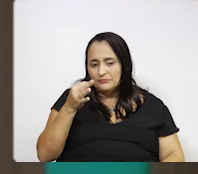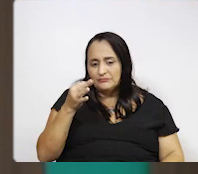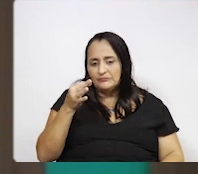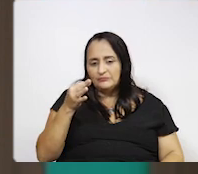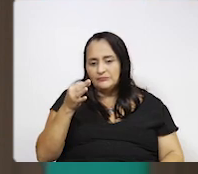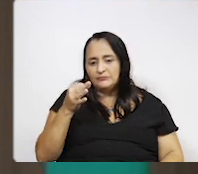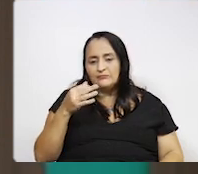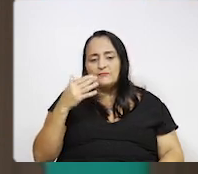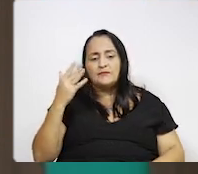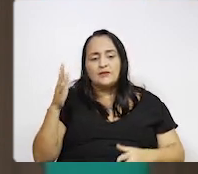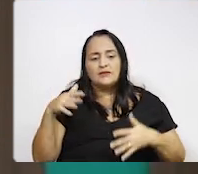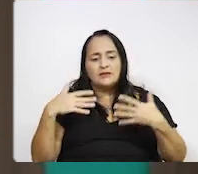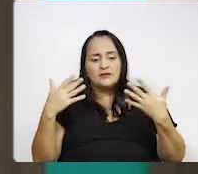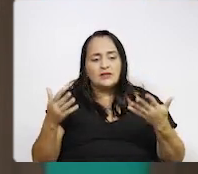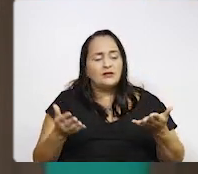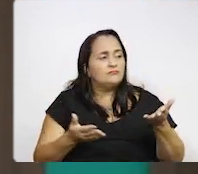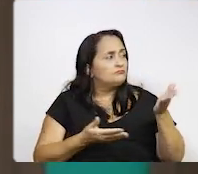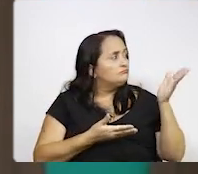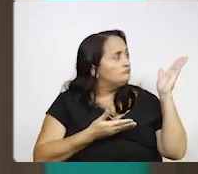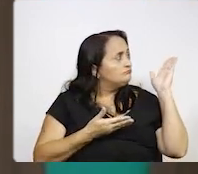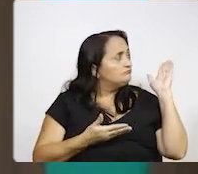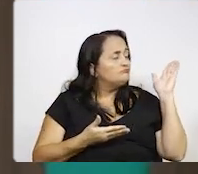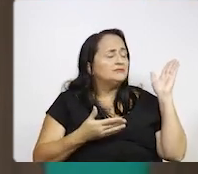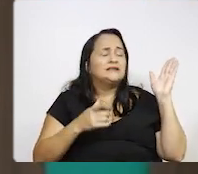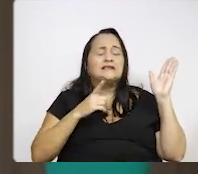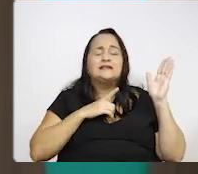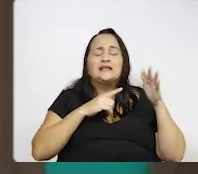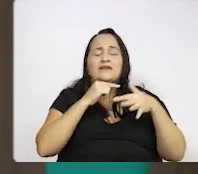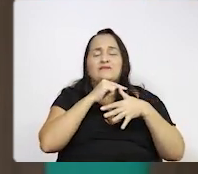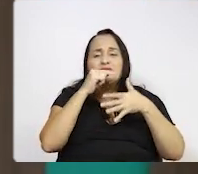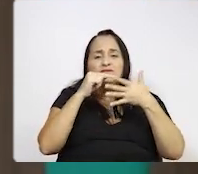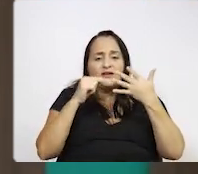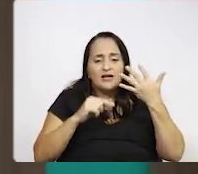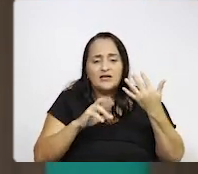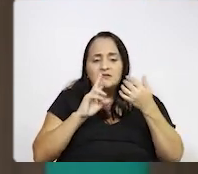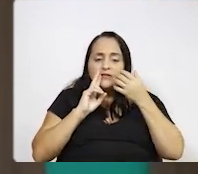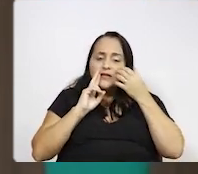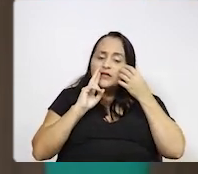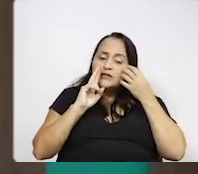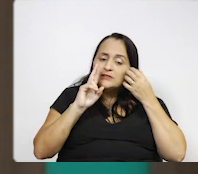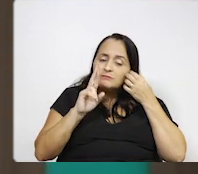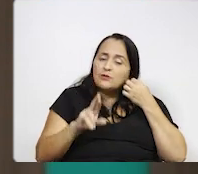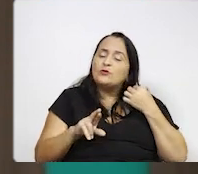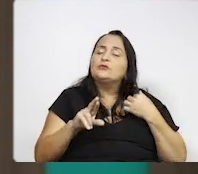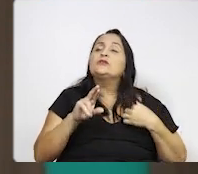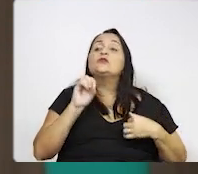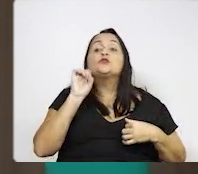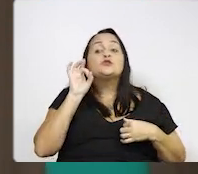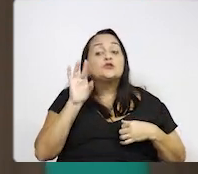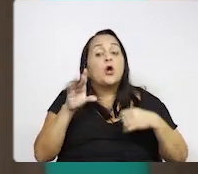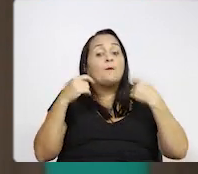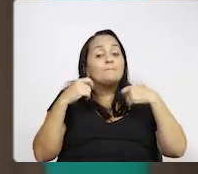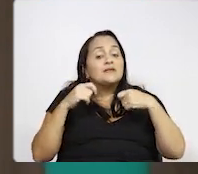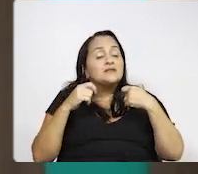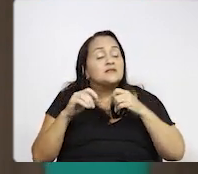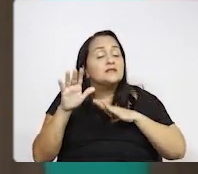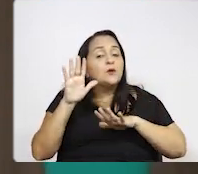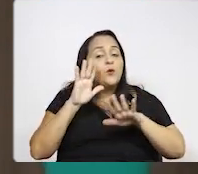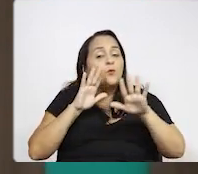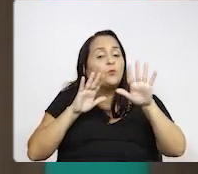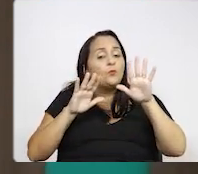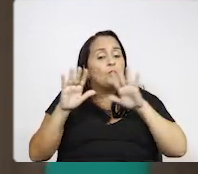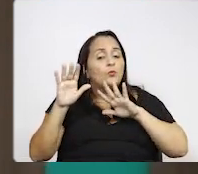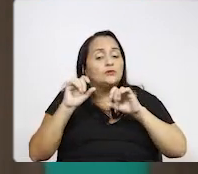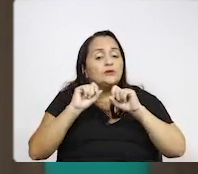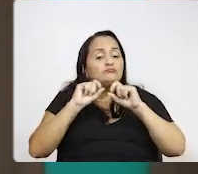certo? Então, aqui cabe muitas respostas. Você só tem que se ligar na relação, porque também